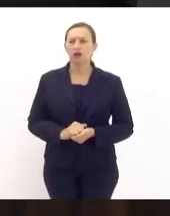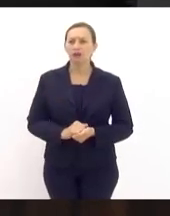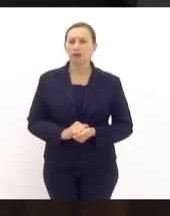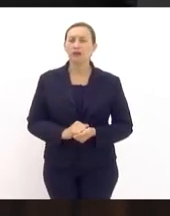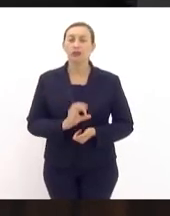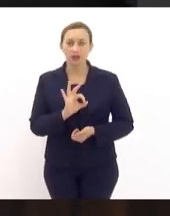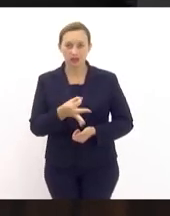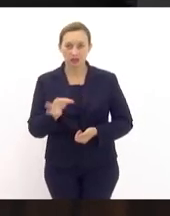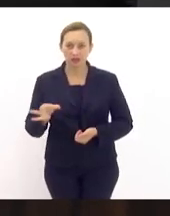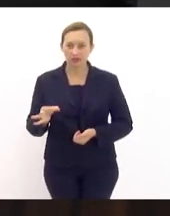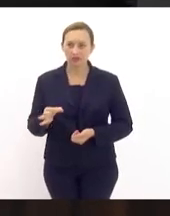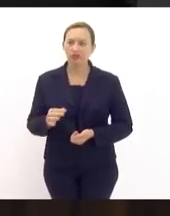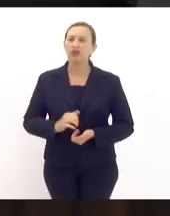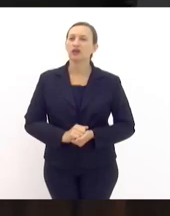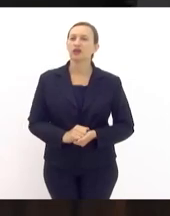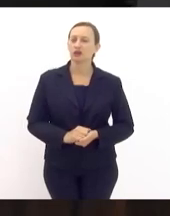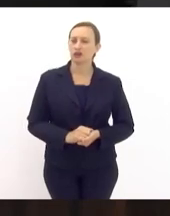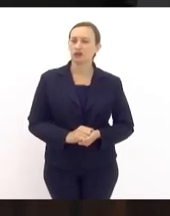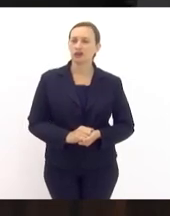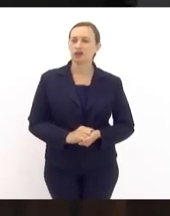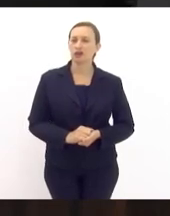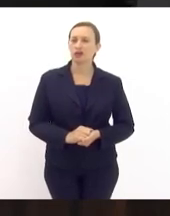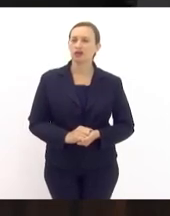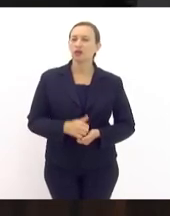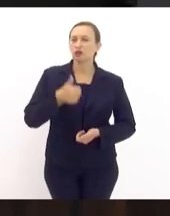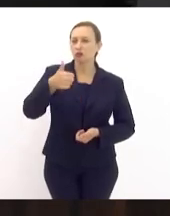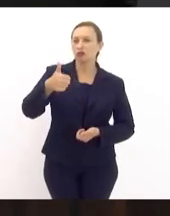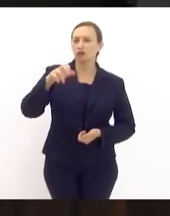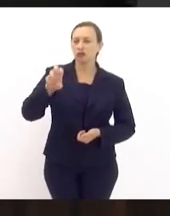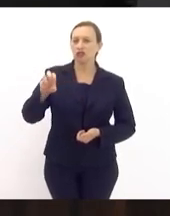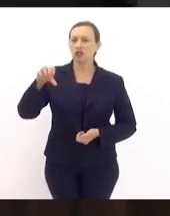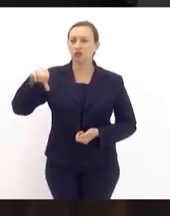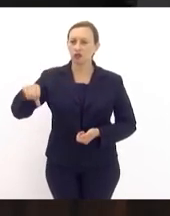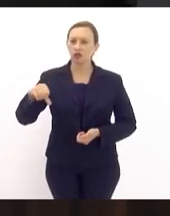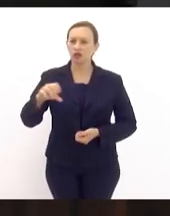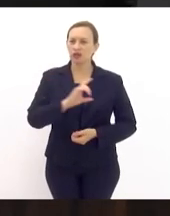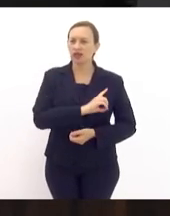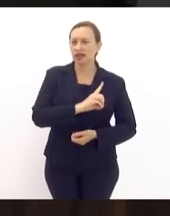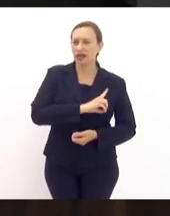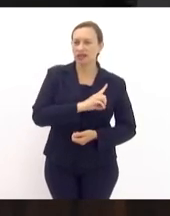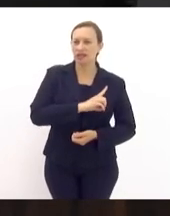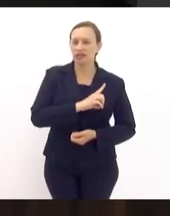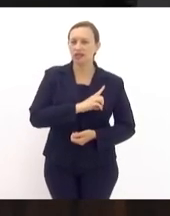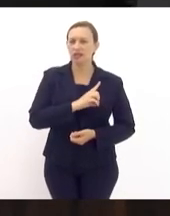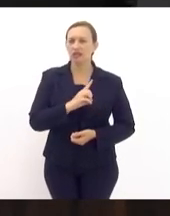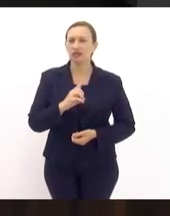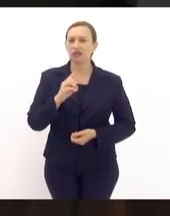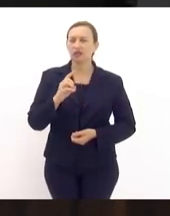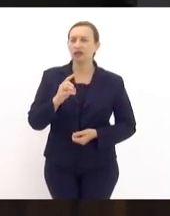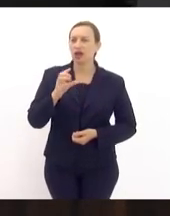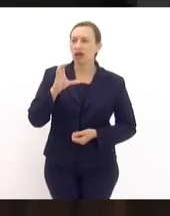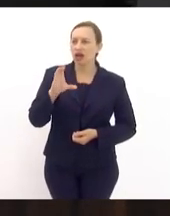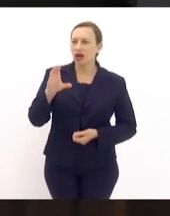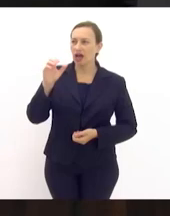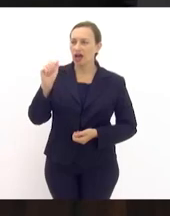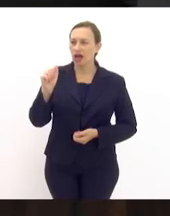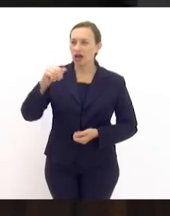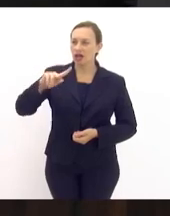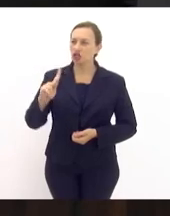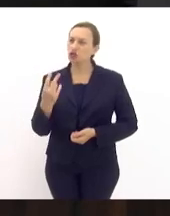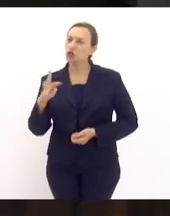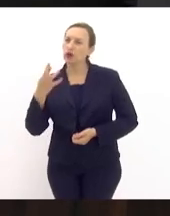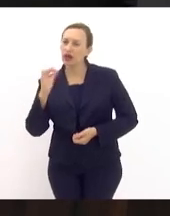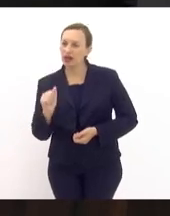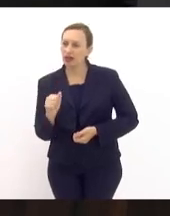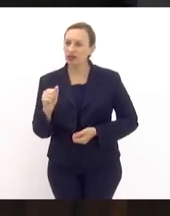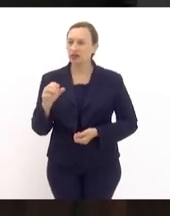Isso, é isso mesmo. De atendimento à mulher no ano, na 159 Delegacia de Polícia, situada no município de Cachoeiras de Macacu. Parecer da Comissão